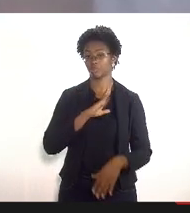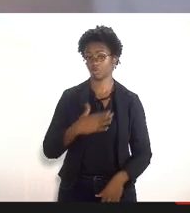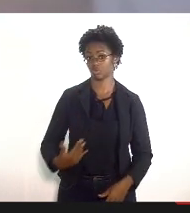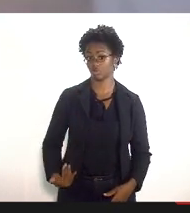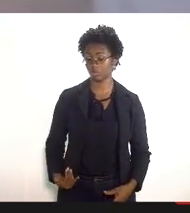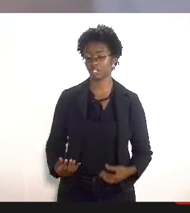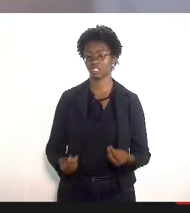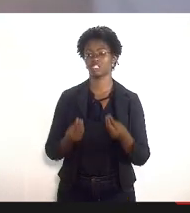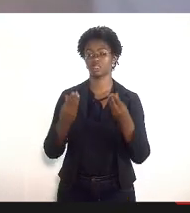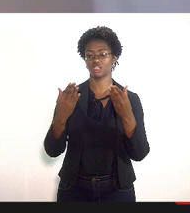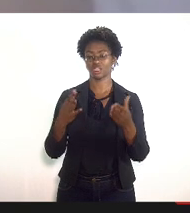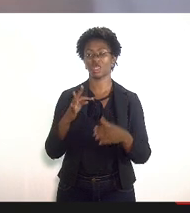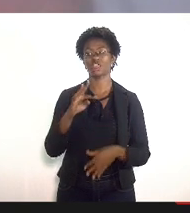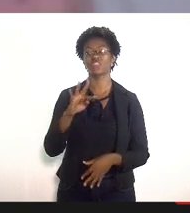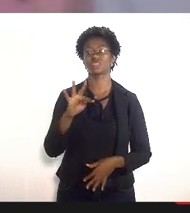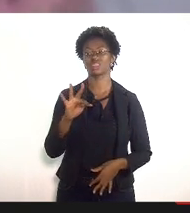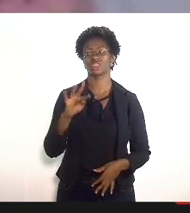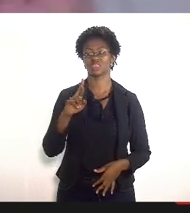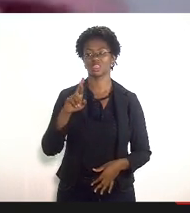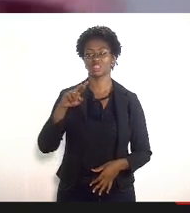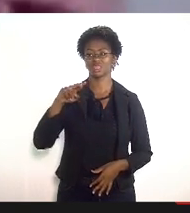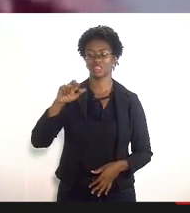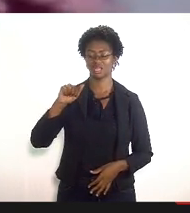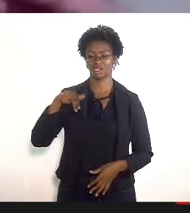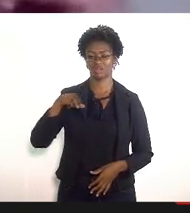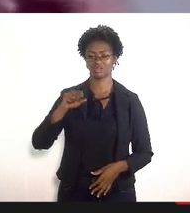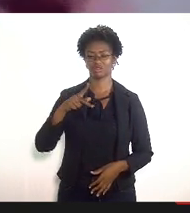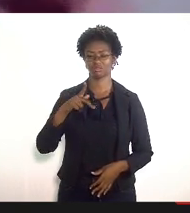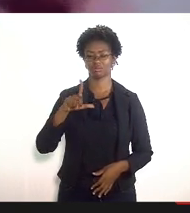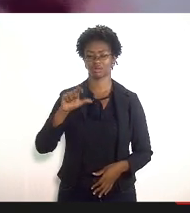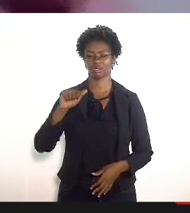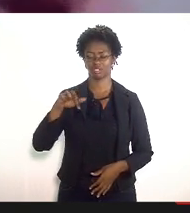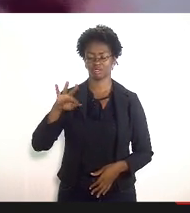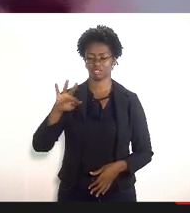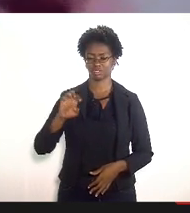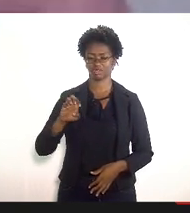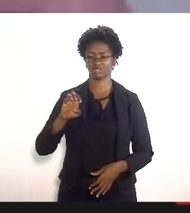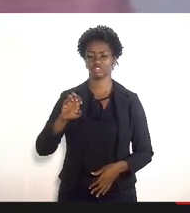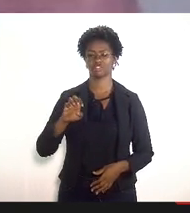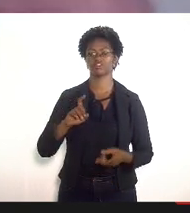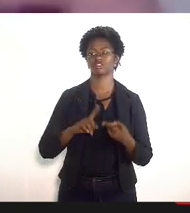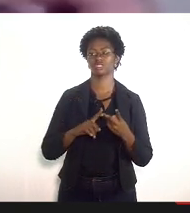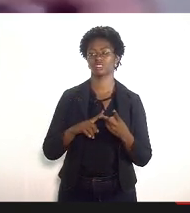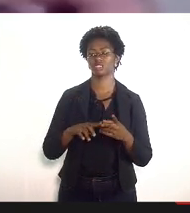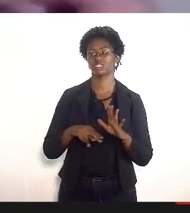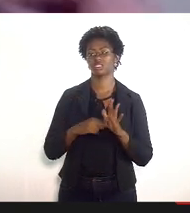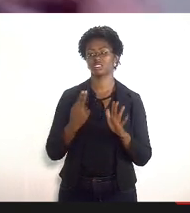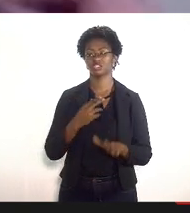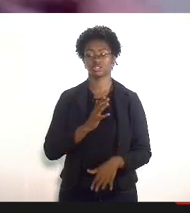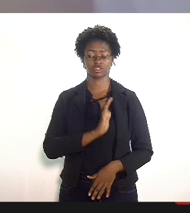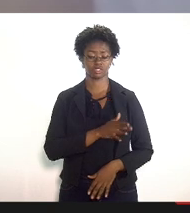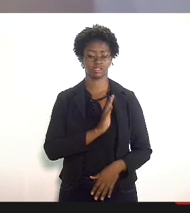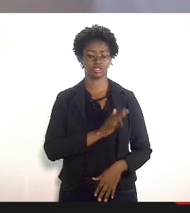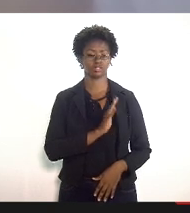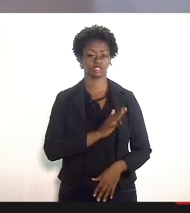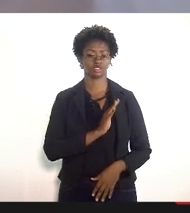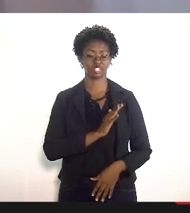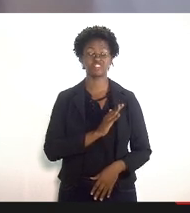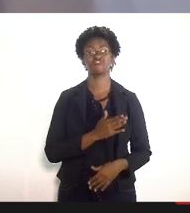oferece transplante. Tá? Transplante, cirurgia cardíaca,